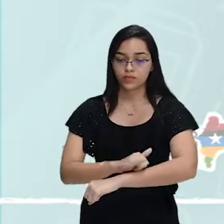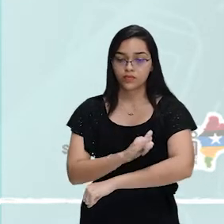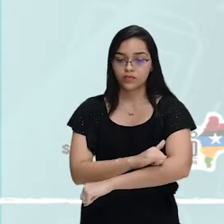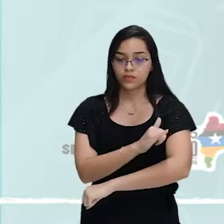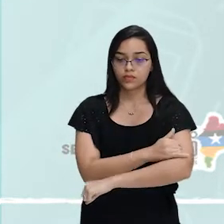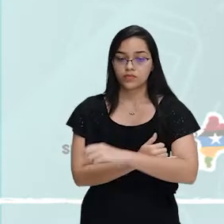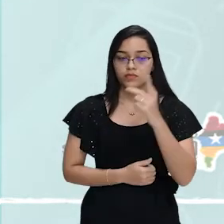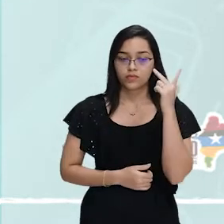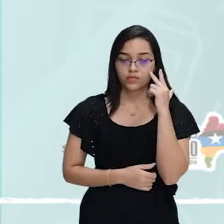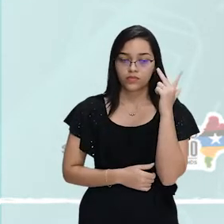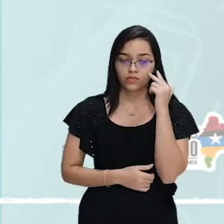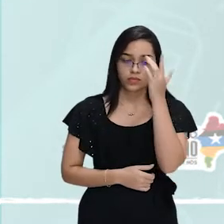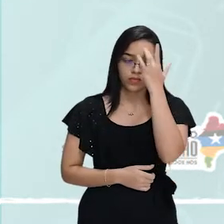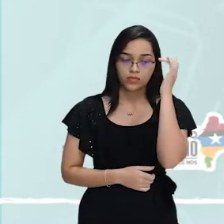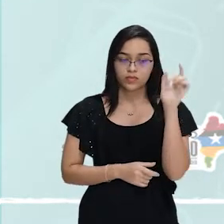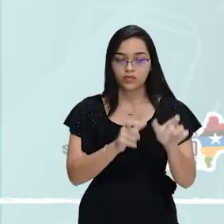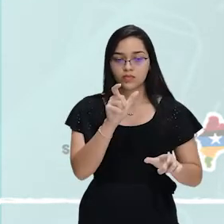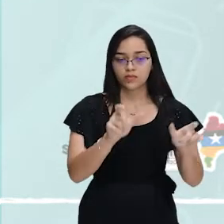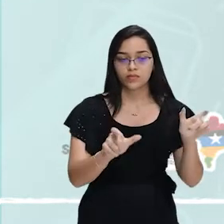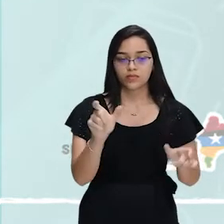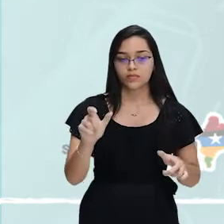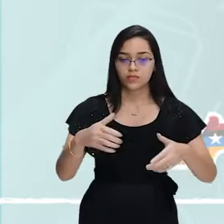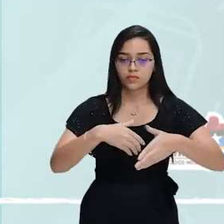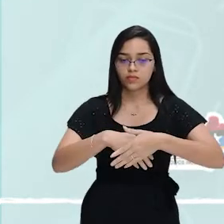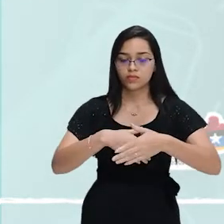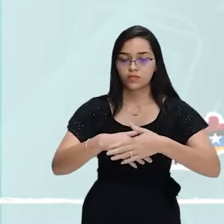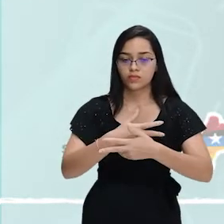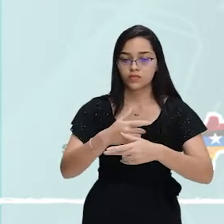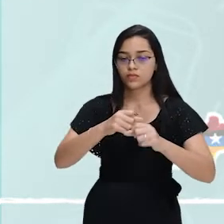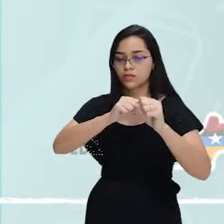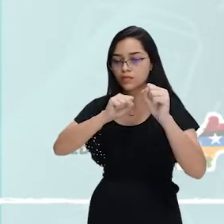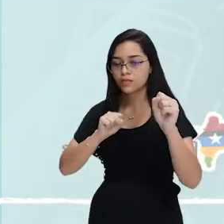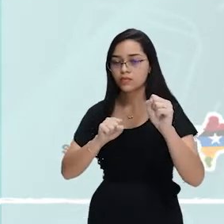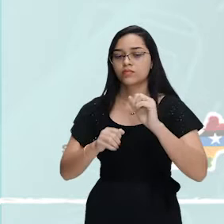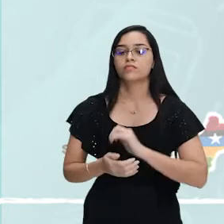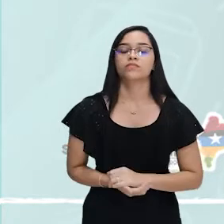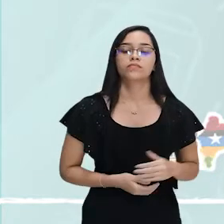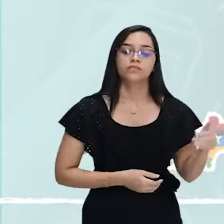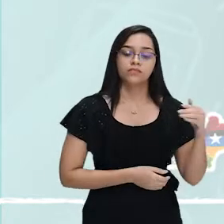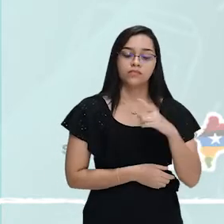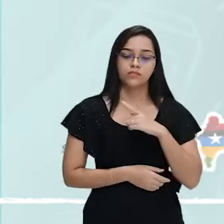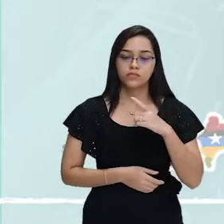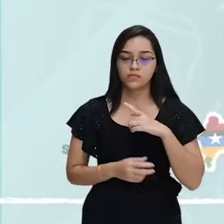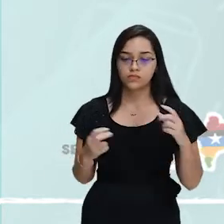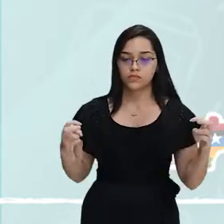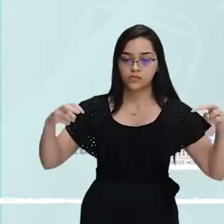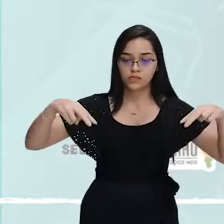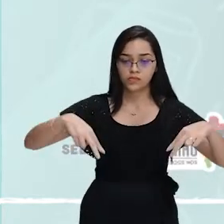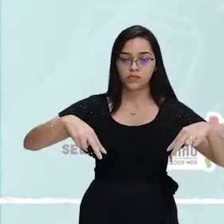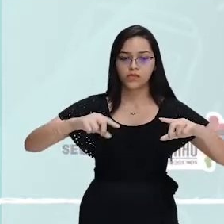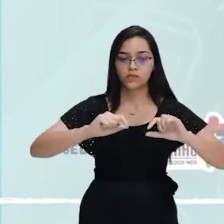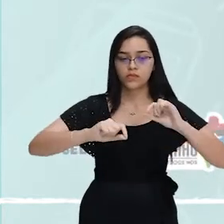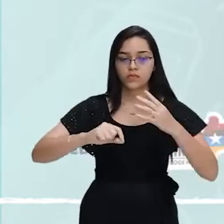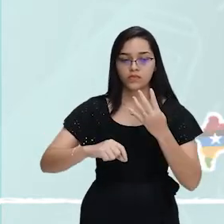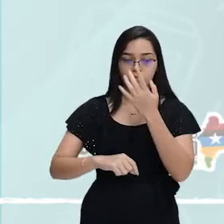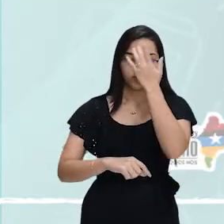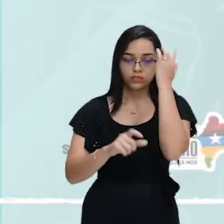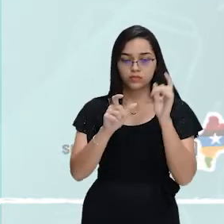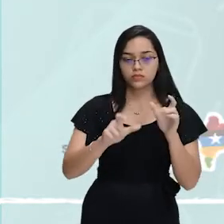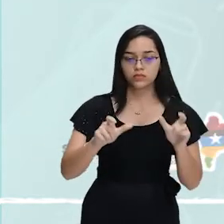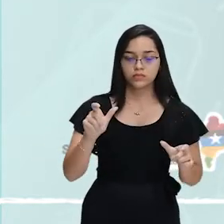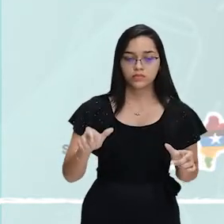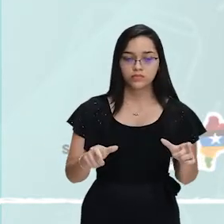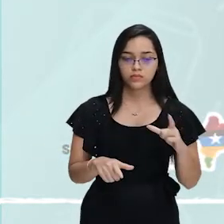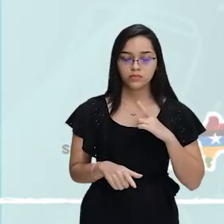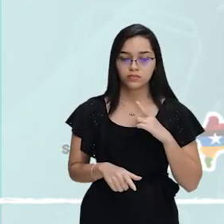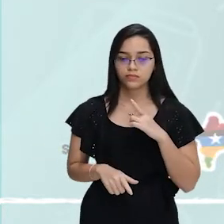rápida de peso é com muitos atletas dos esportes de combate. para participar de um torneio,